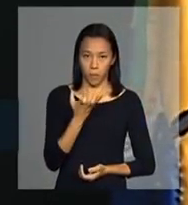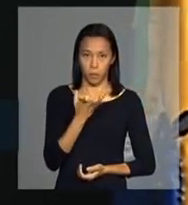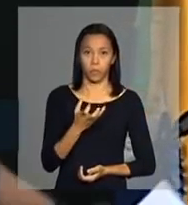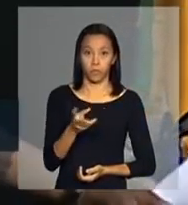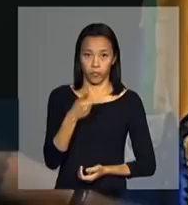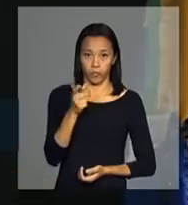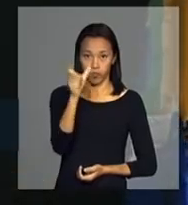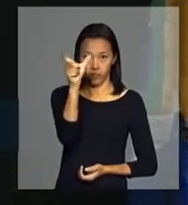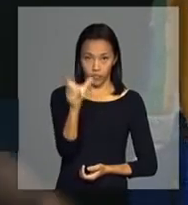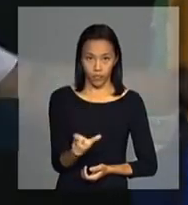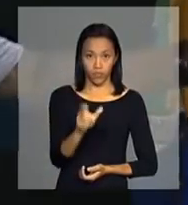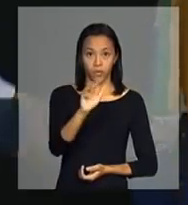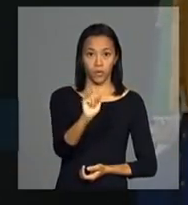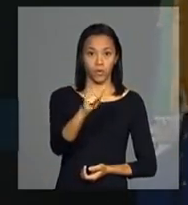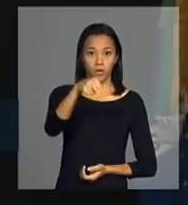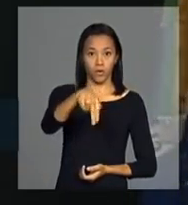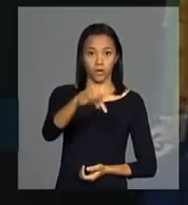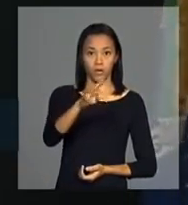Dr. Antônio Alves,